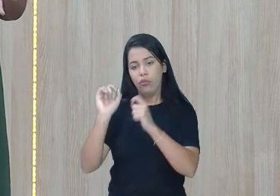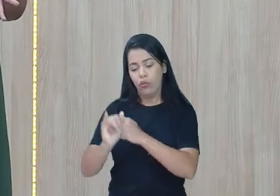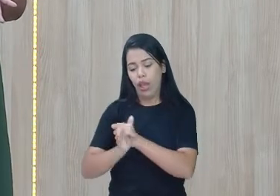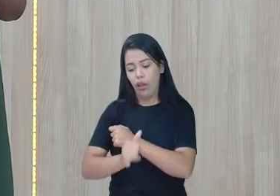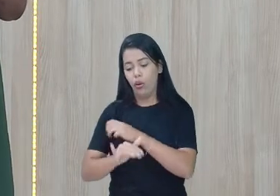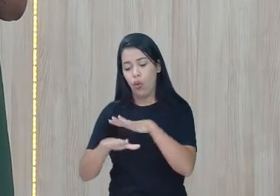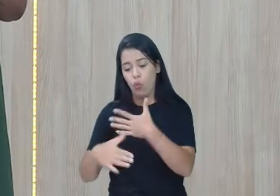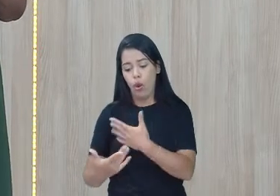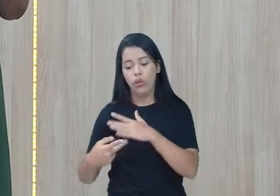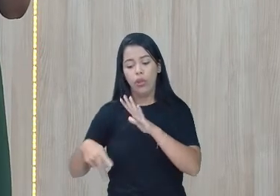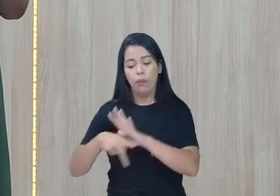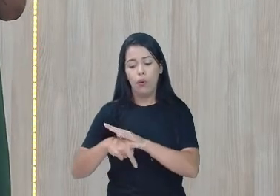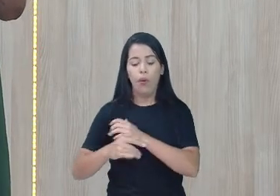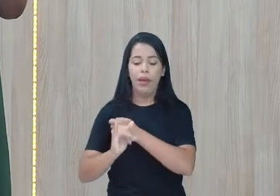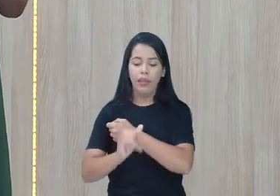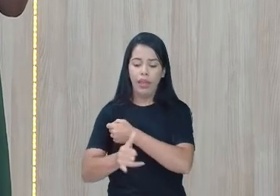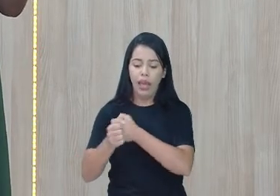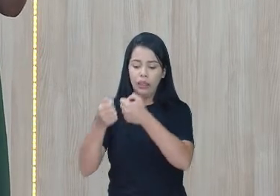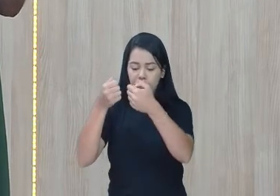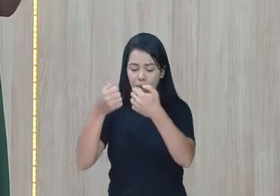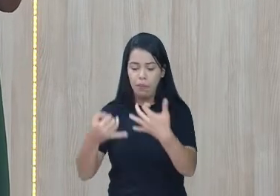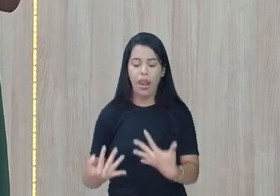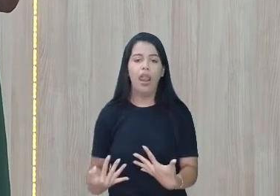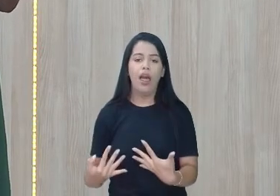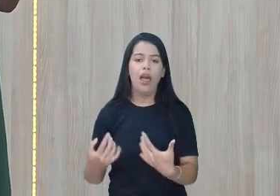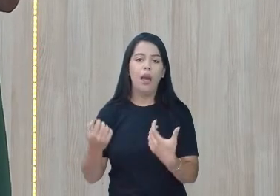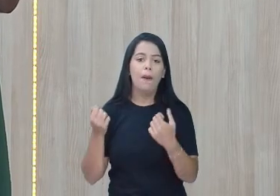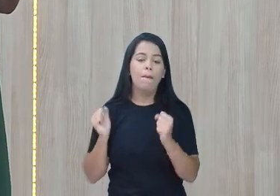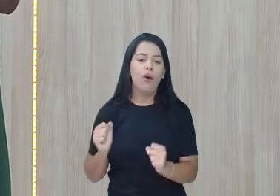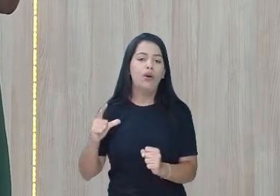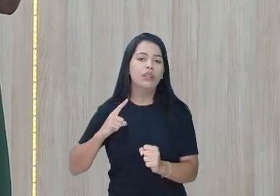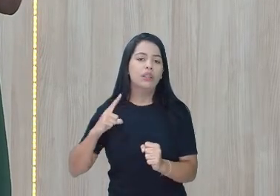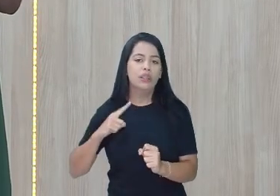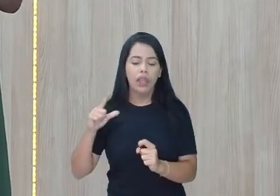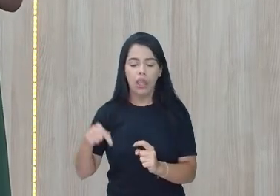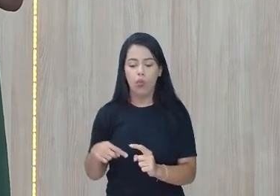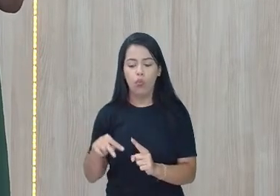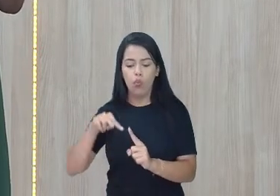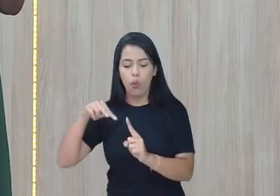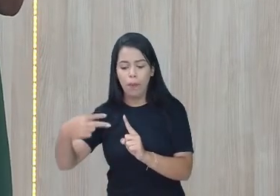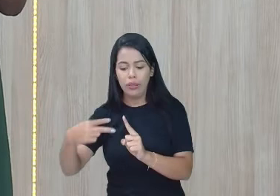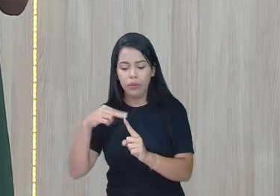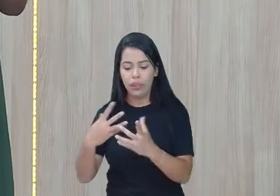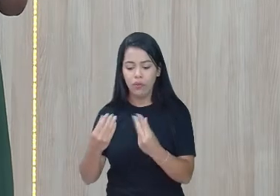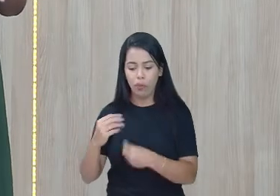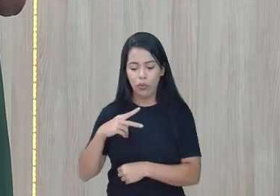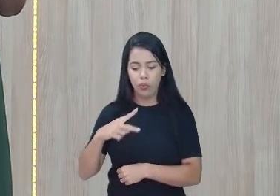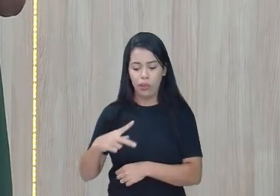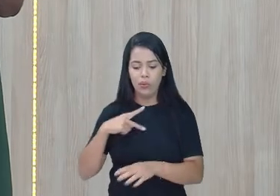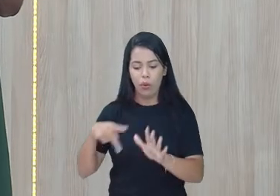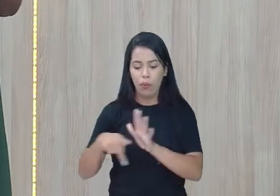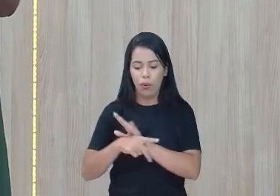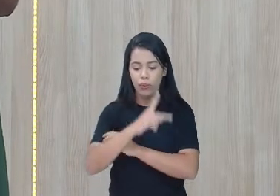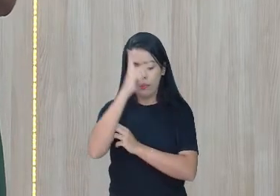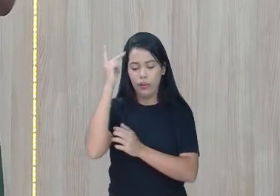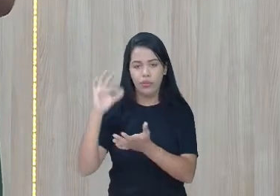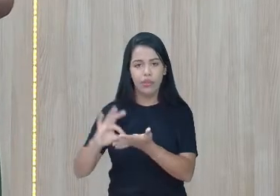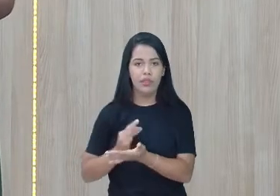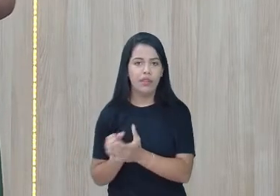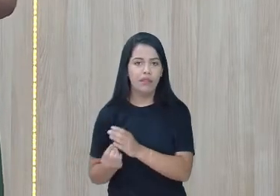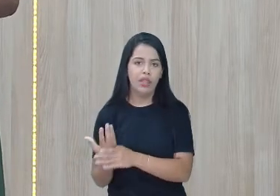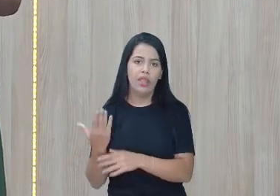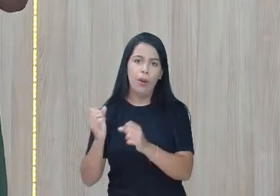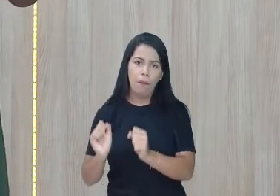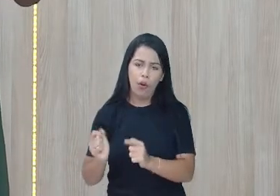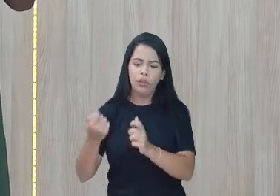quando ela é narrativa descritiva, ela pode ter um ponto de vista muito pessoal, ou seja, do narrador. Então, ela pode acontecer aí em primeira